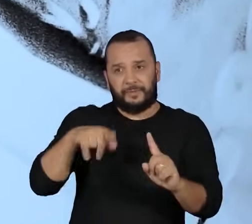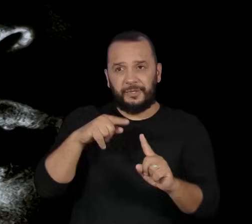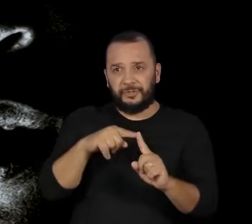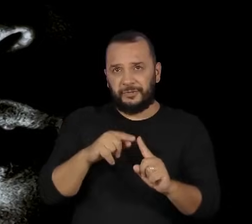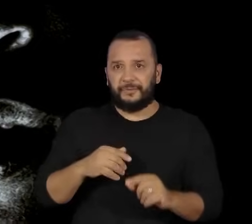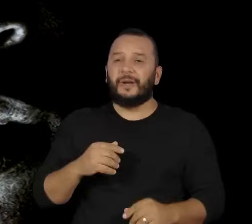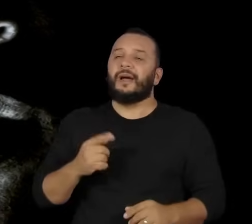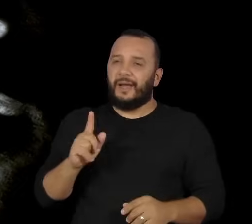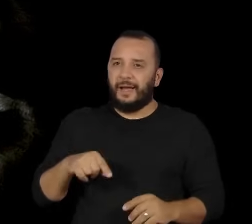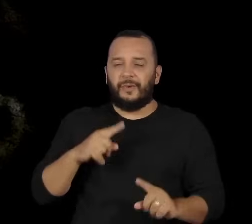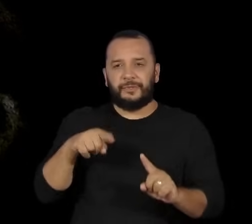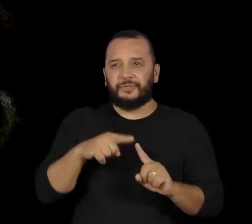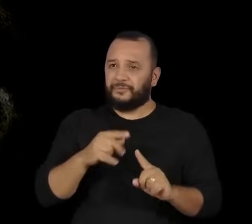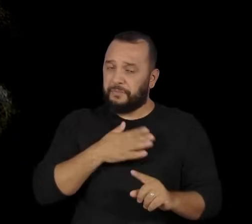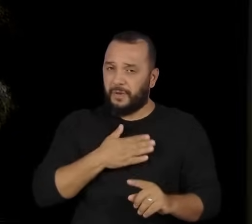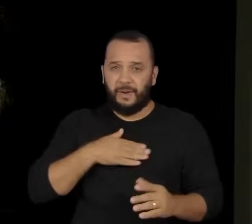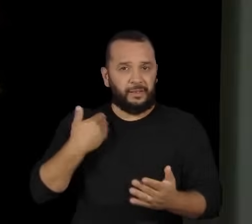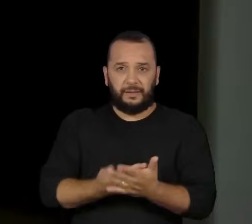é o meu objetivo até hoje.